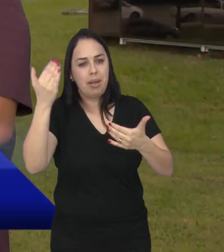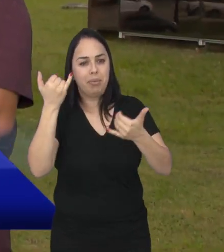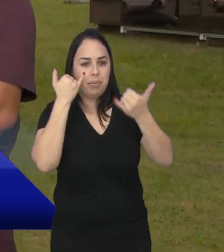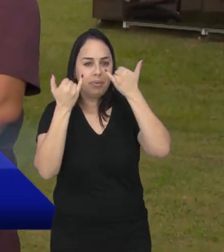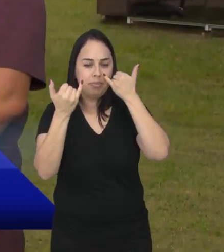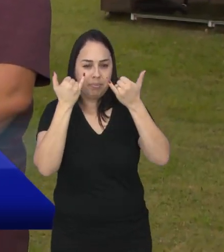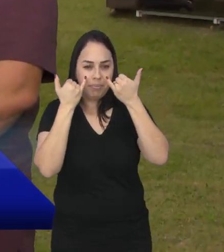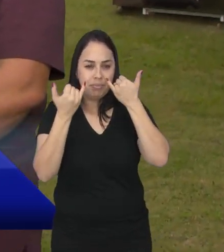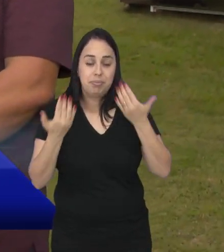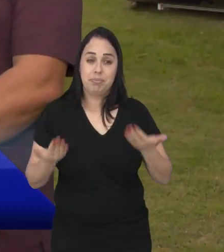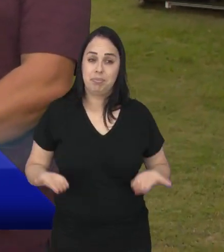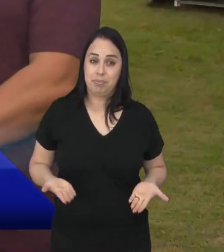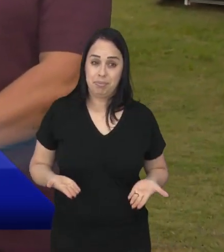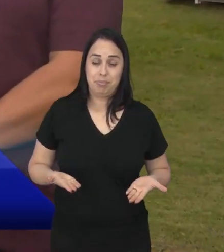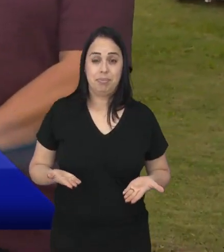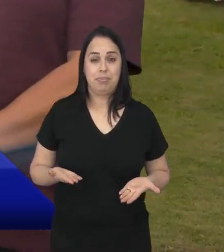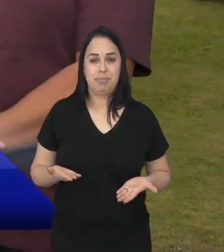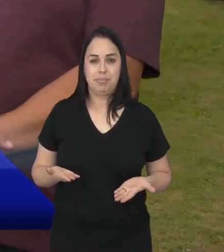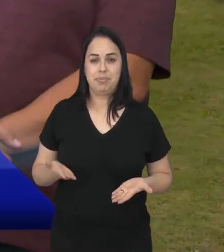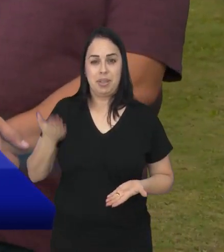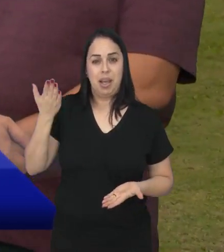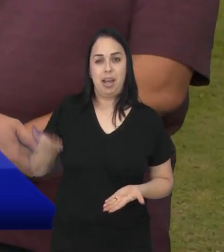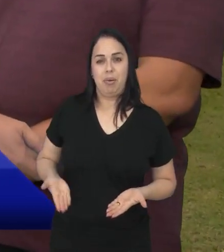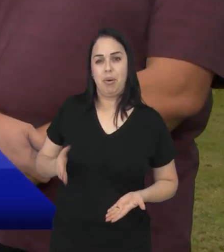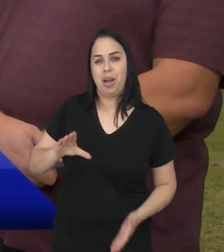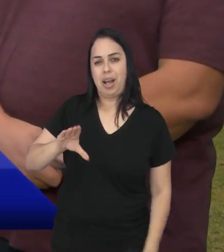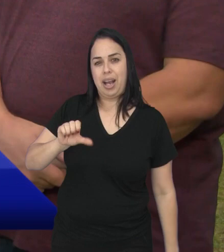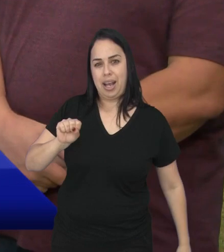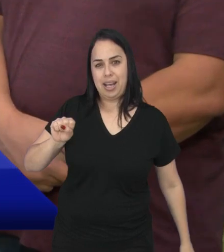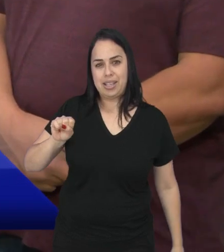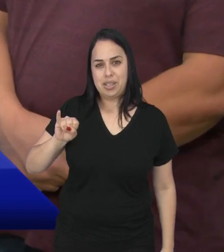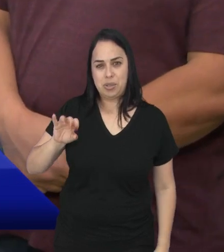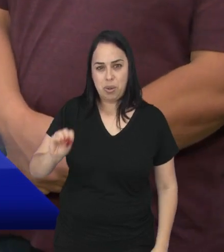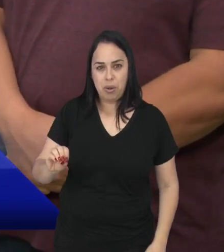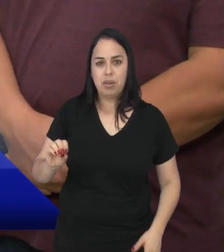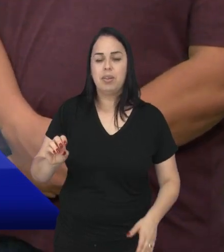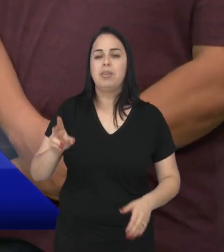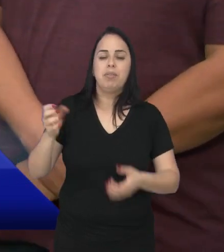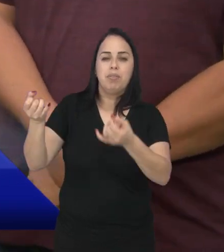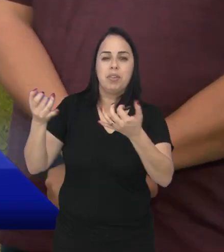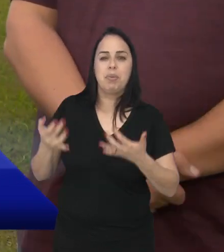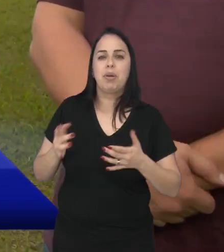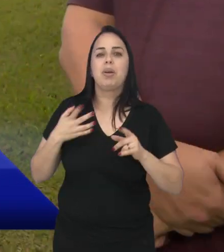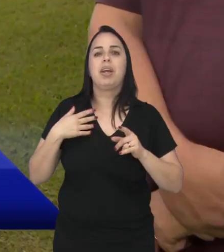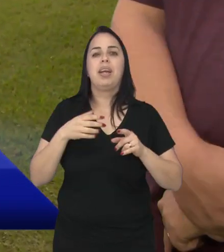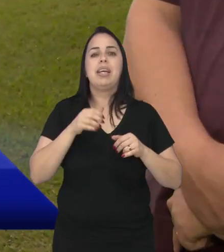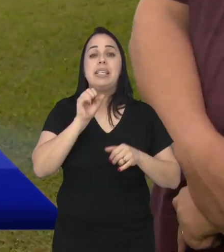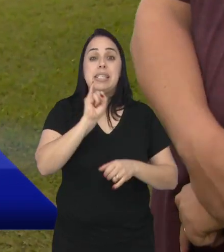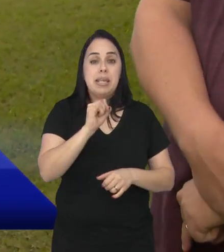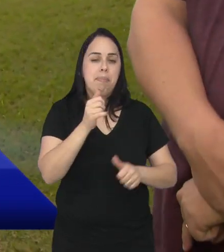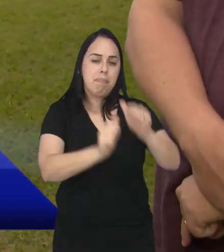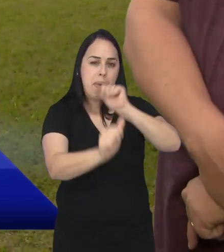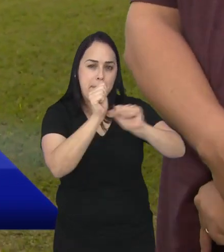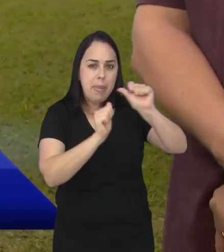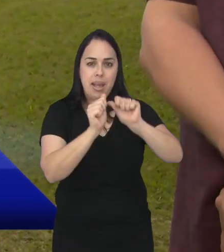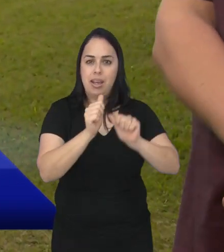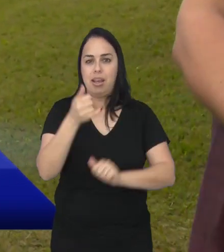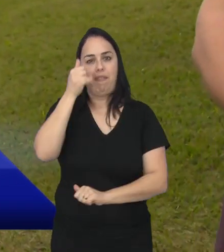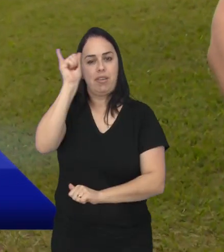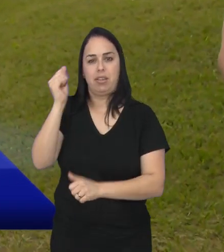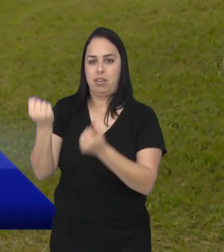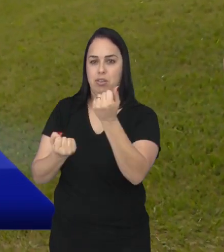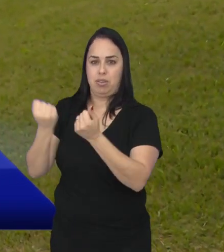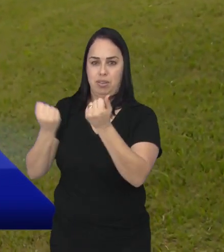pelas informações Então é isso como o Cássio reforçou aqui a gente tem que falar várias vezes se beber não dirija